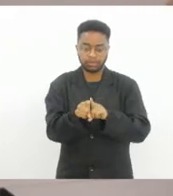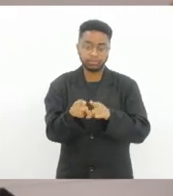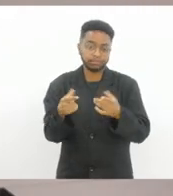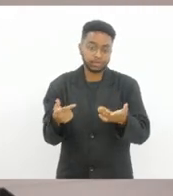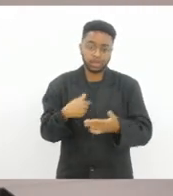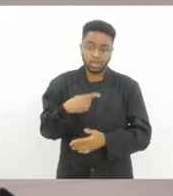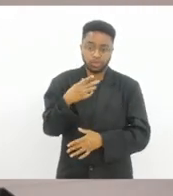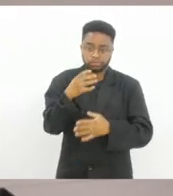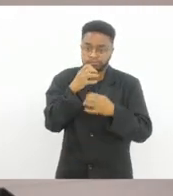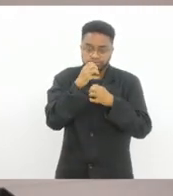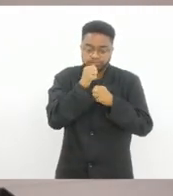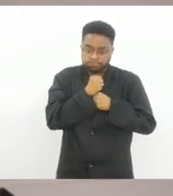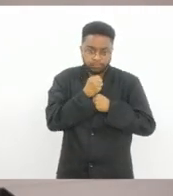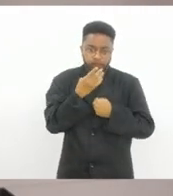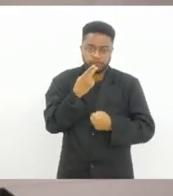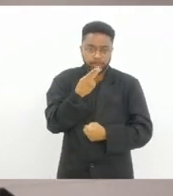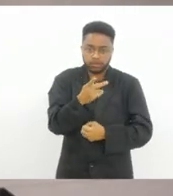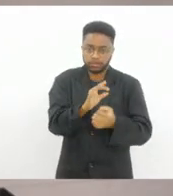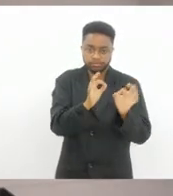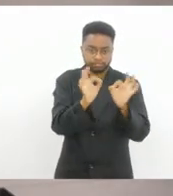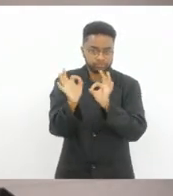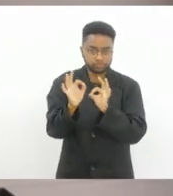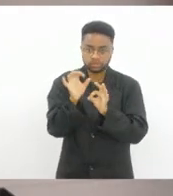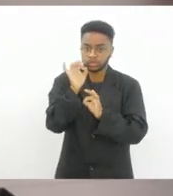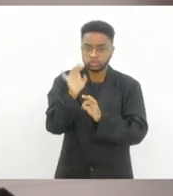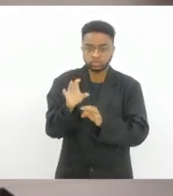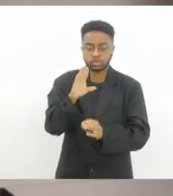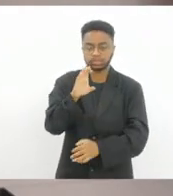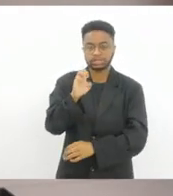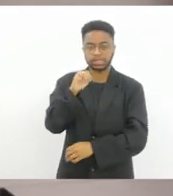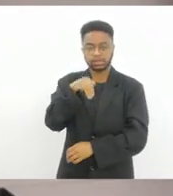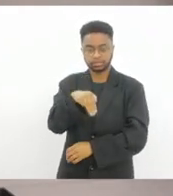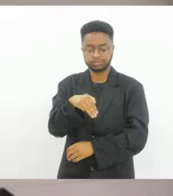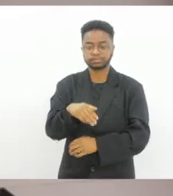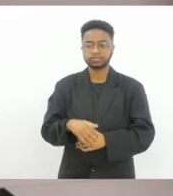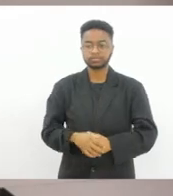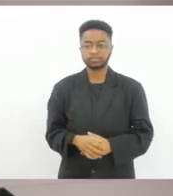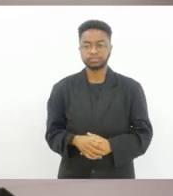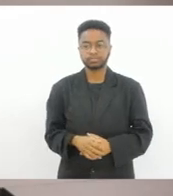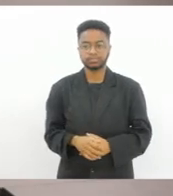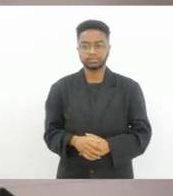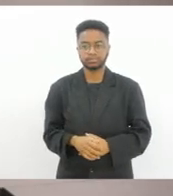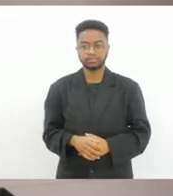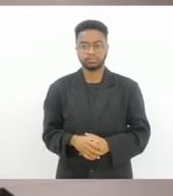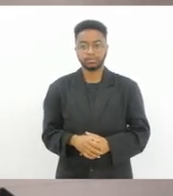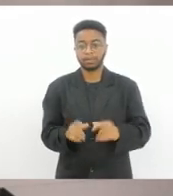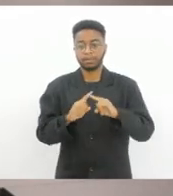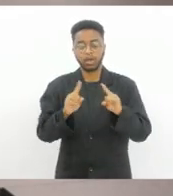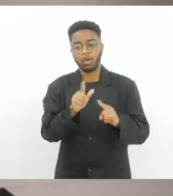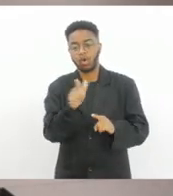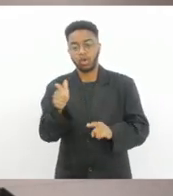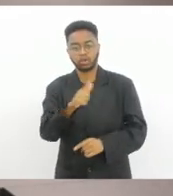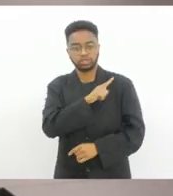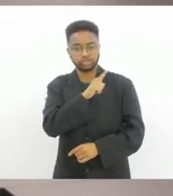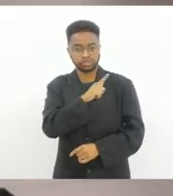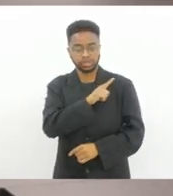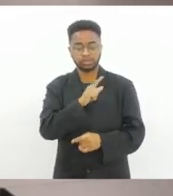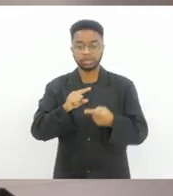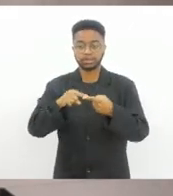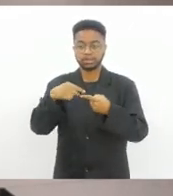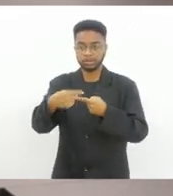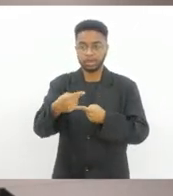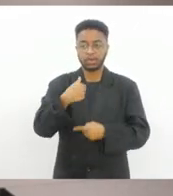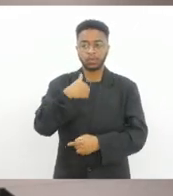para ninguém, só mesmo para o Ceão. Né? Só que era uma outra gestão. Depois eu